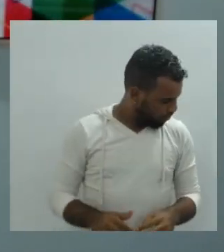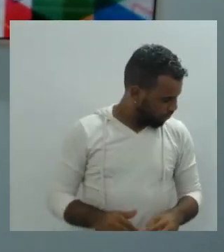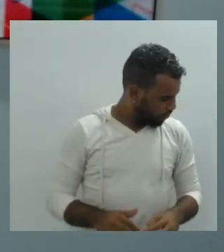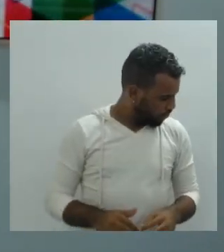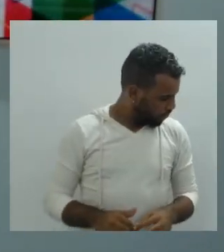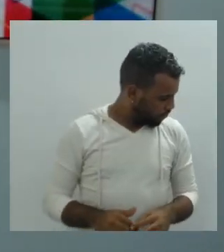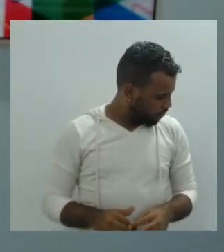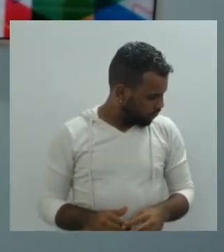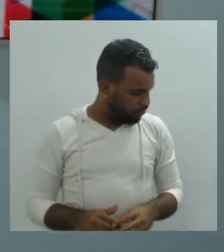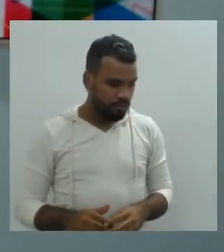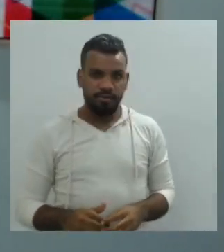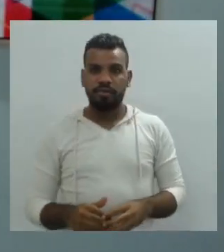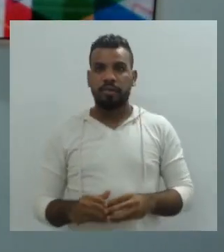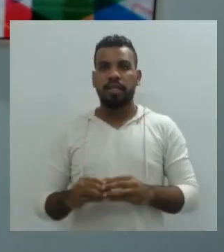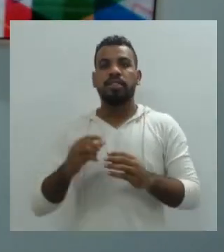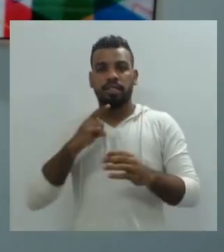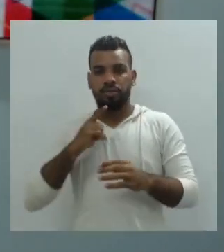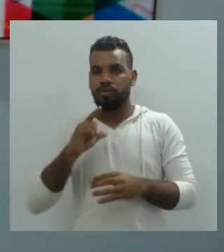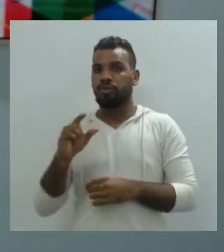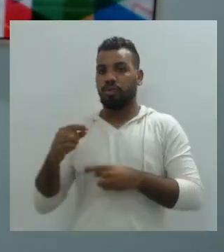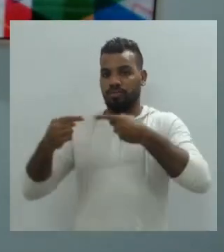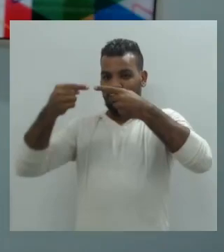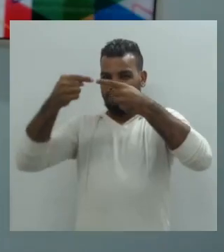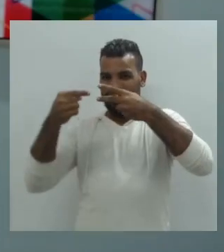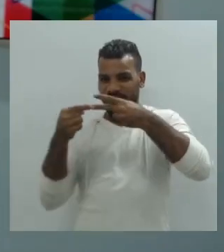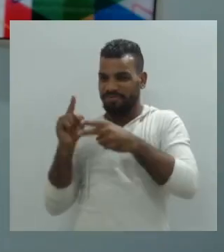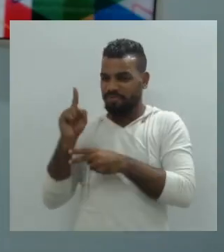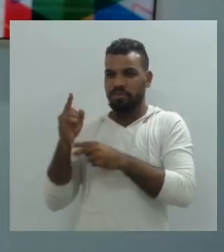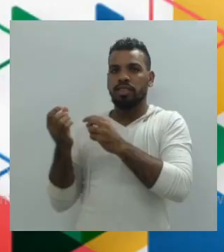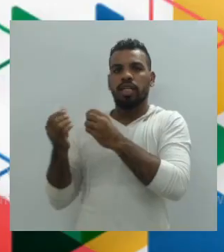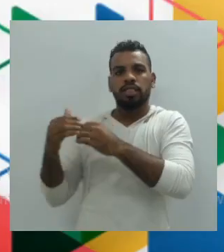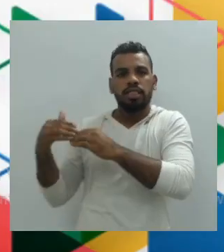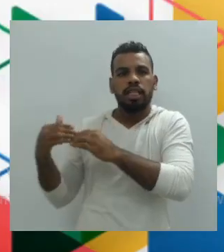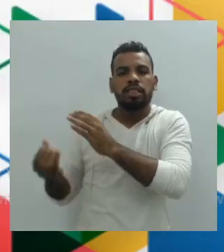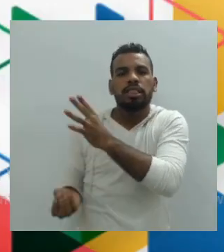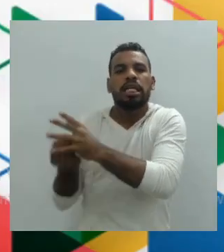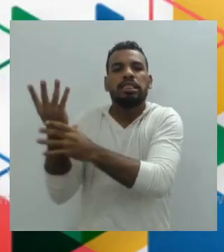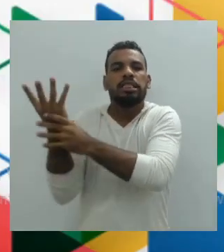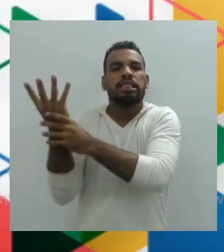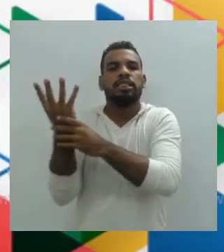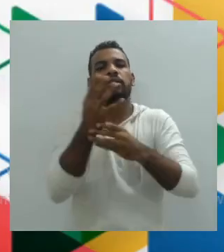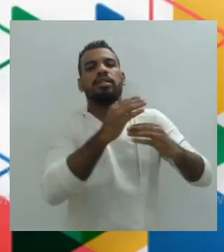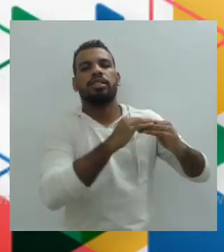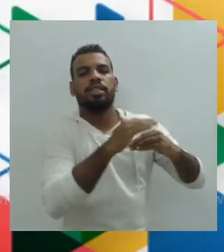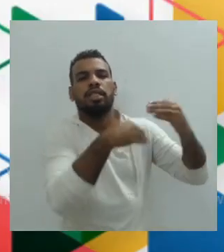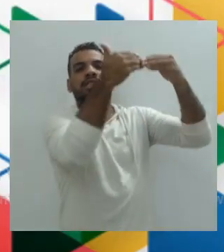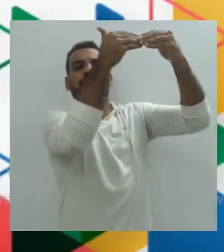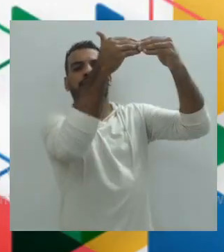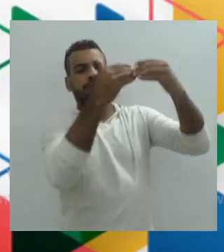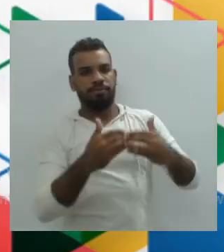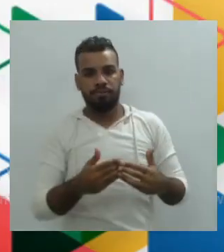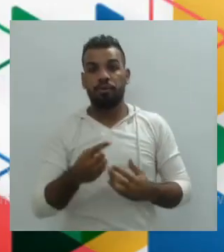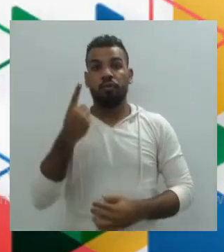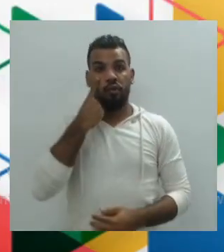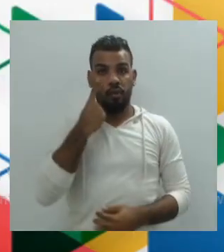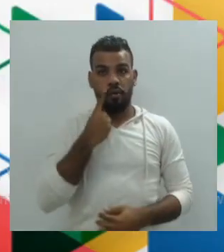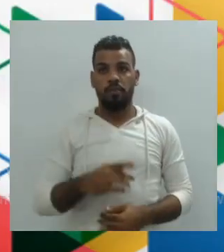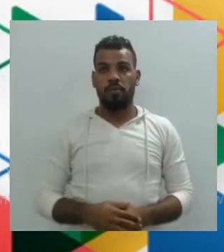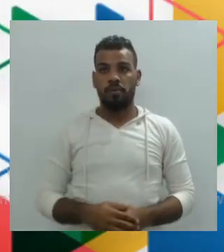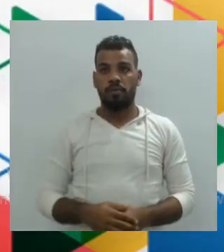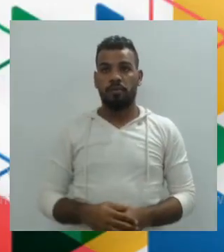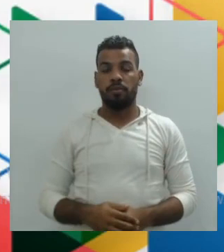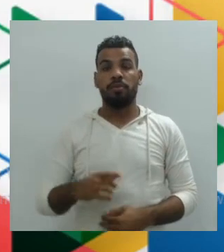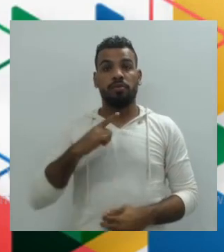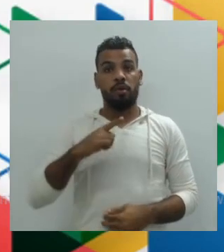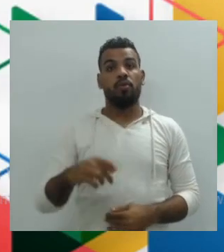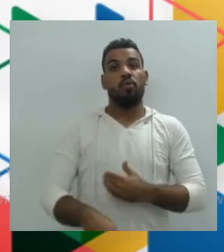Criacionismo e evolucionismo. Observe a tela, por favor. De um lado, eu tenho